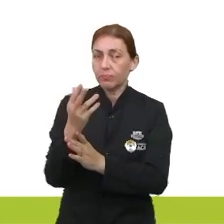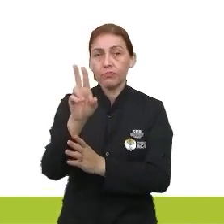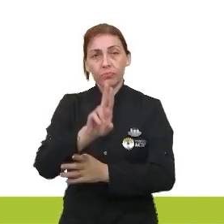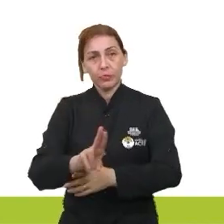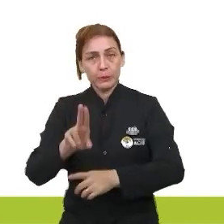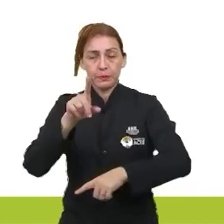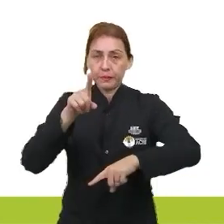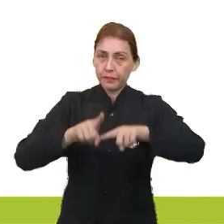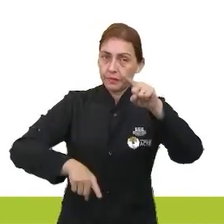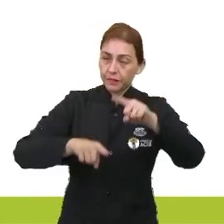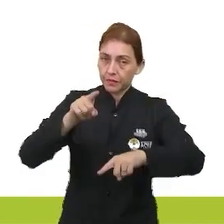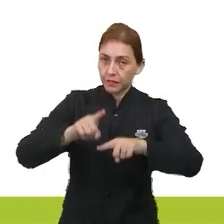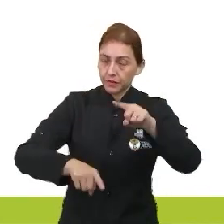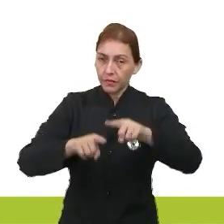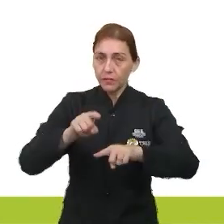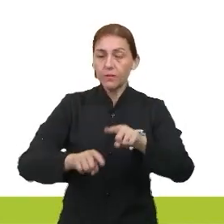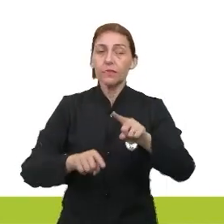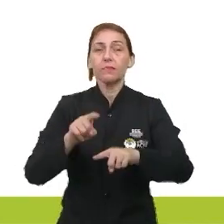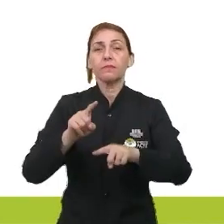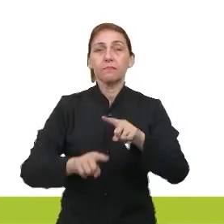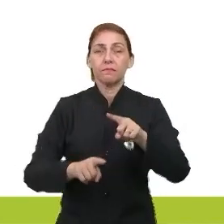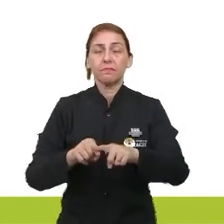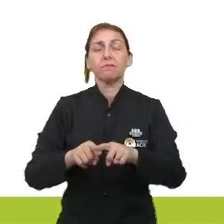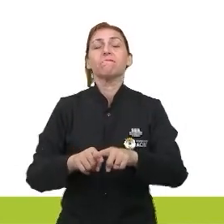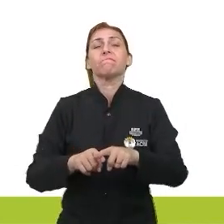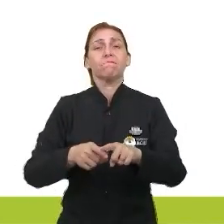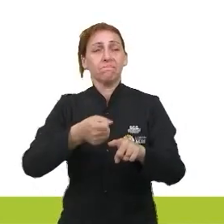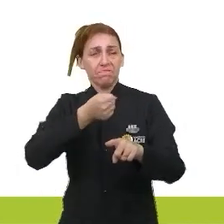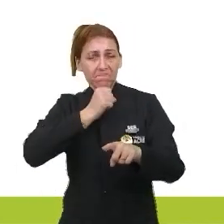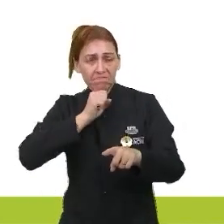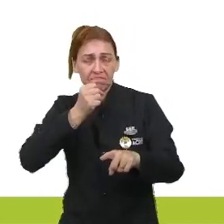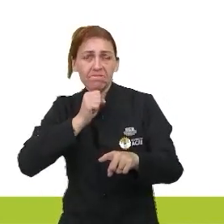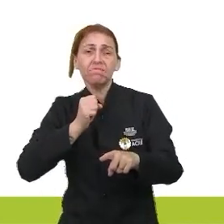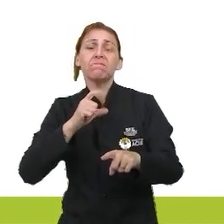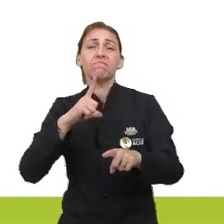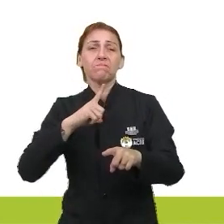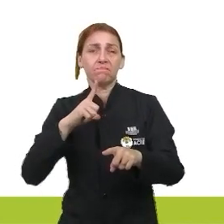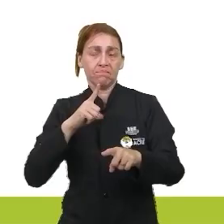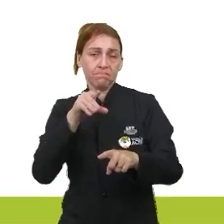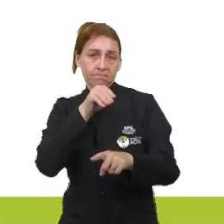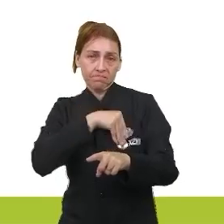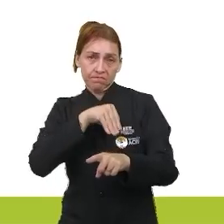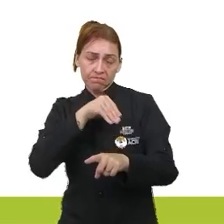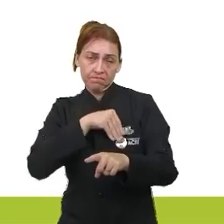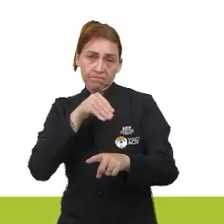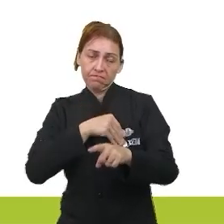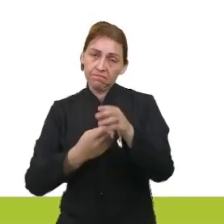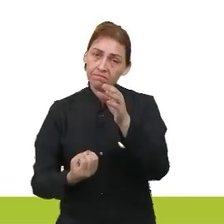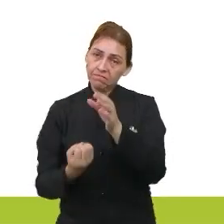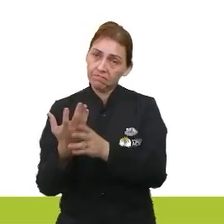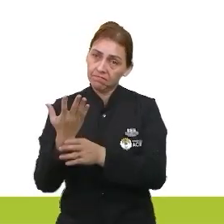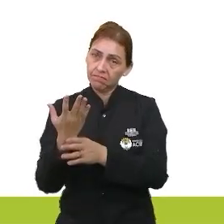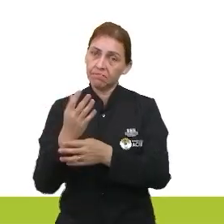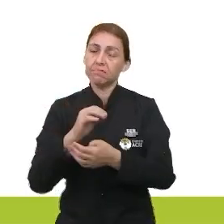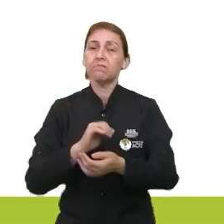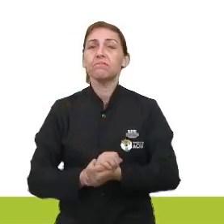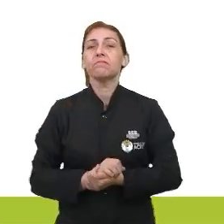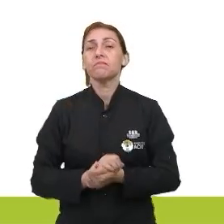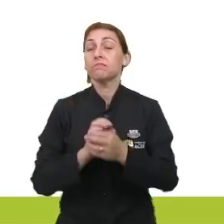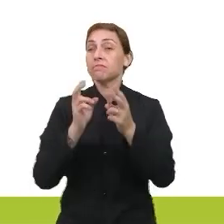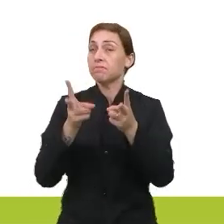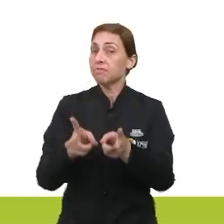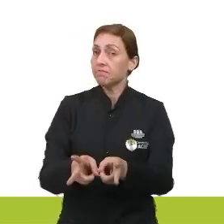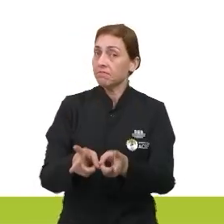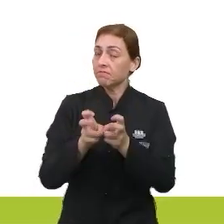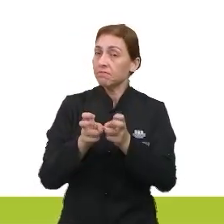usam ferramentas manuais, ainda bem rústica, e recebem um salário pela sua produção.